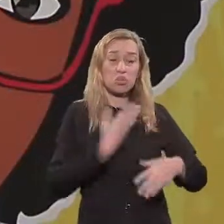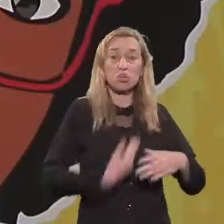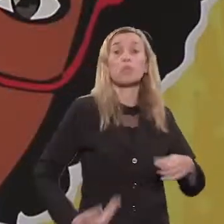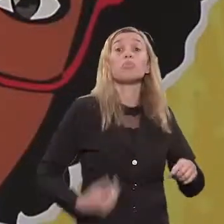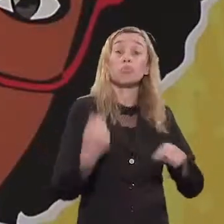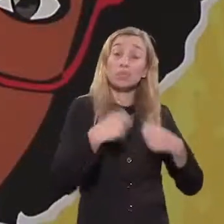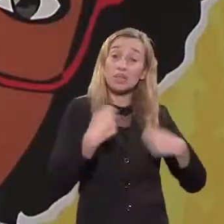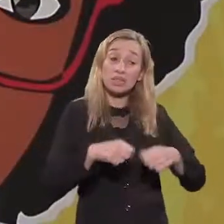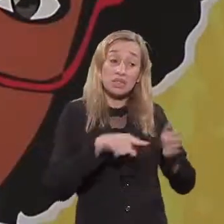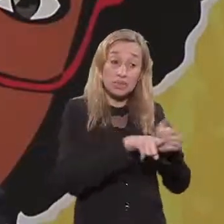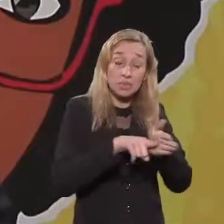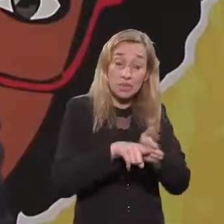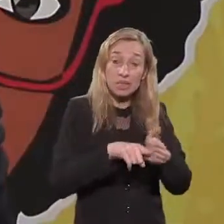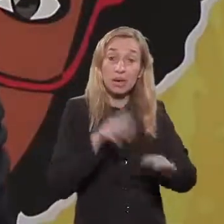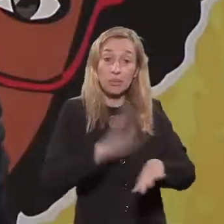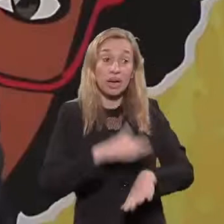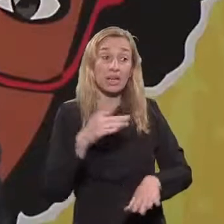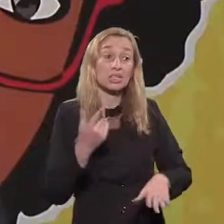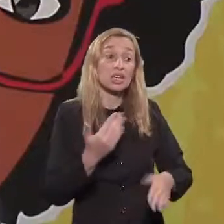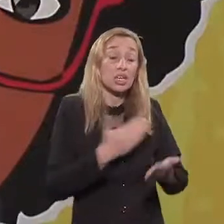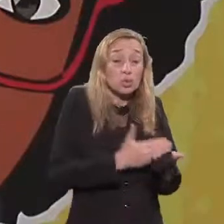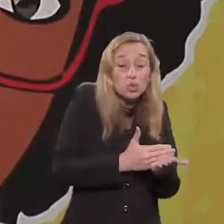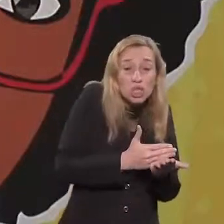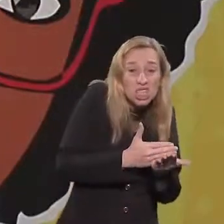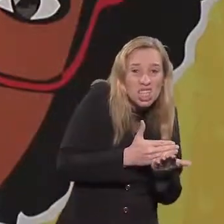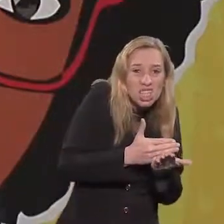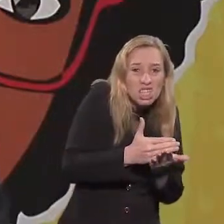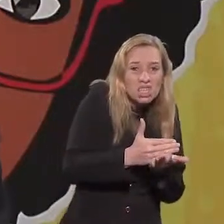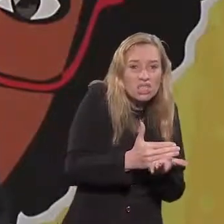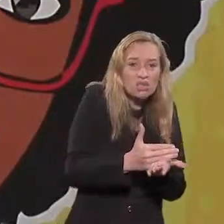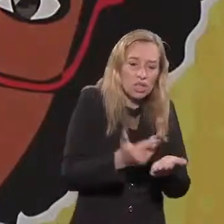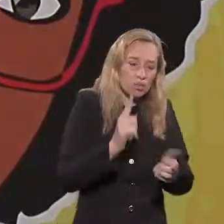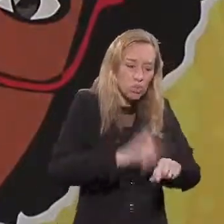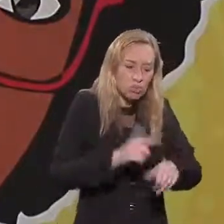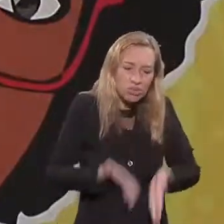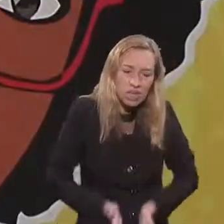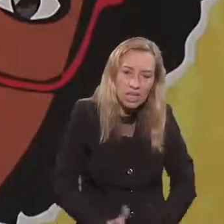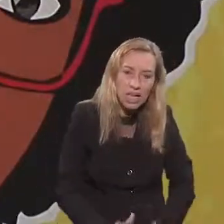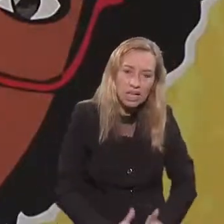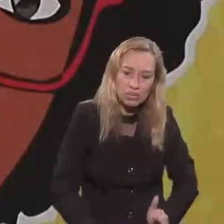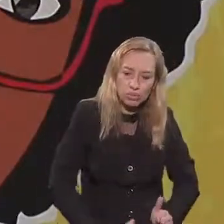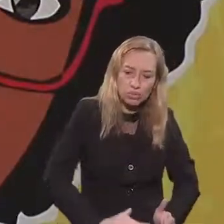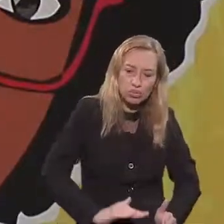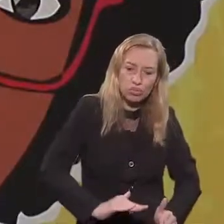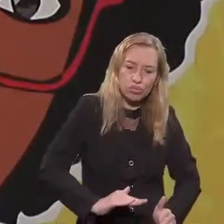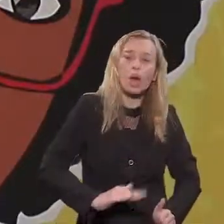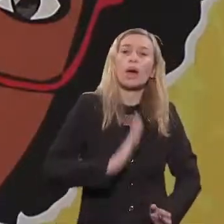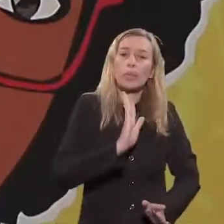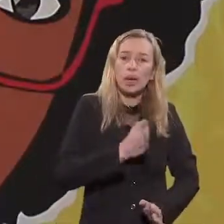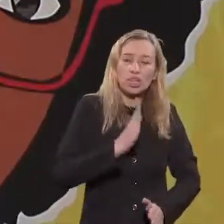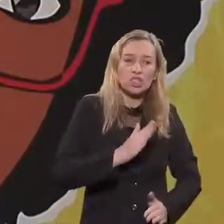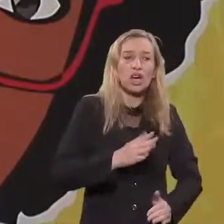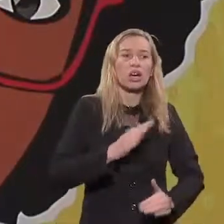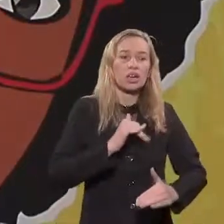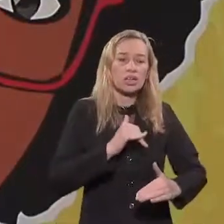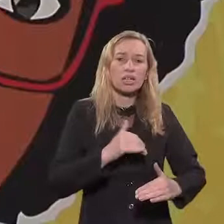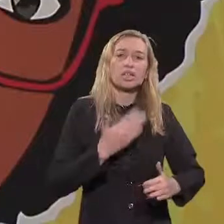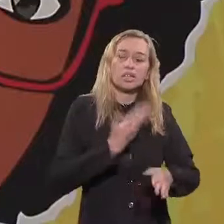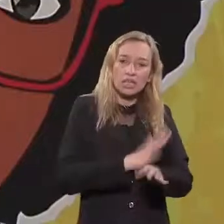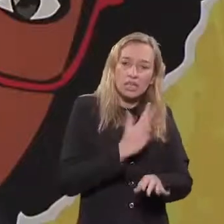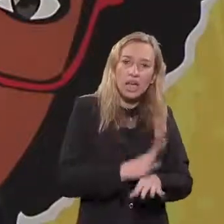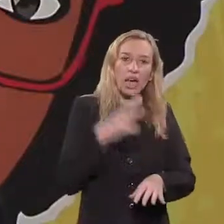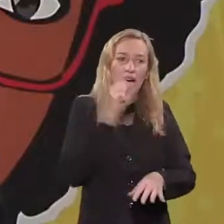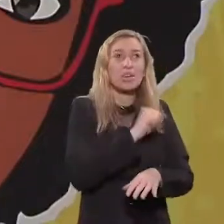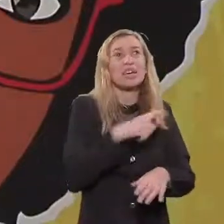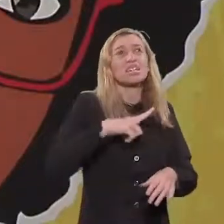não tem diagnóstico. E se começa o diagnóstico precoce bem cedinho, o prognóstico é muito positivo. Porque tem gente que está